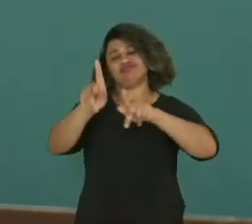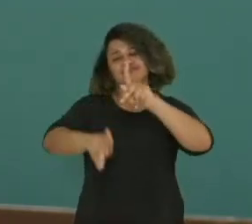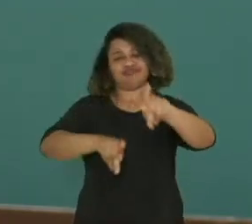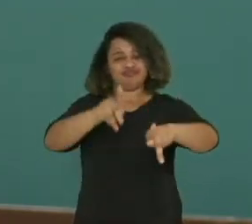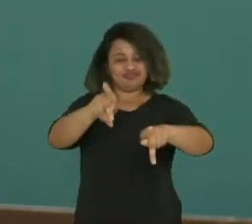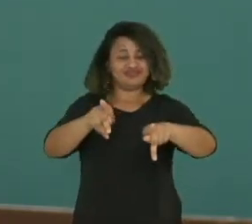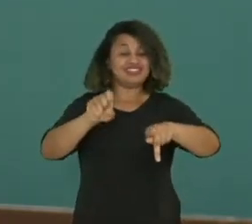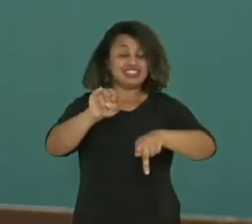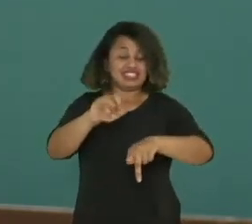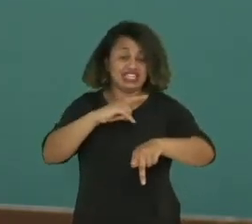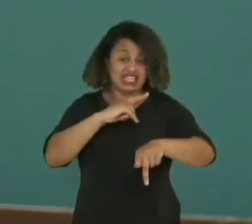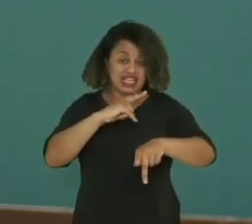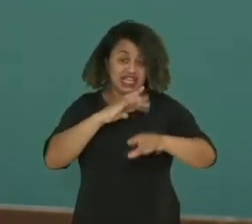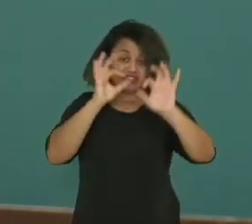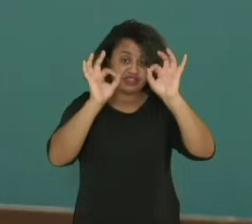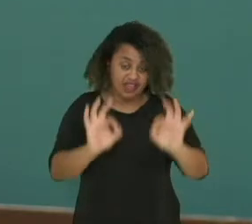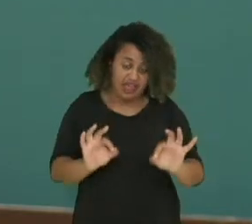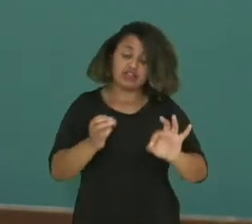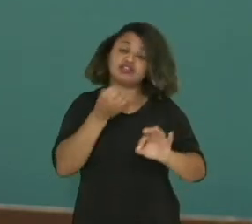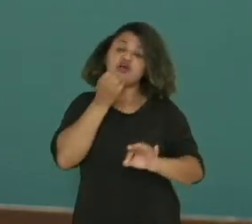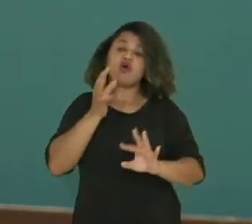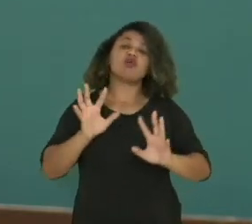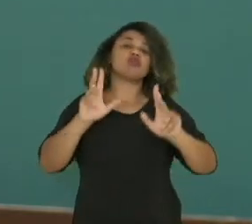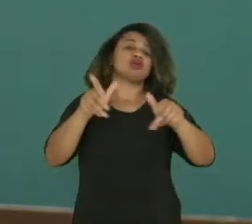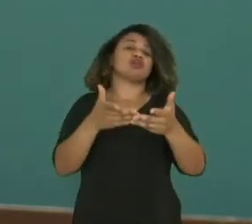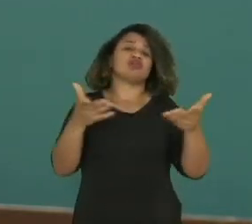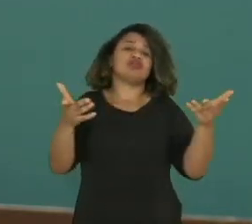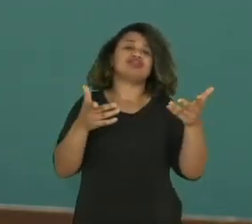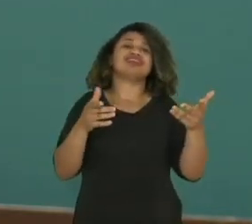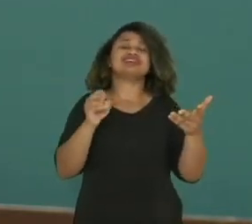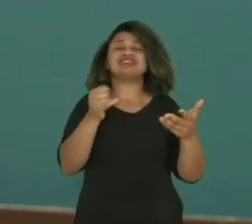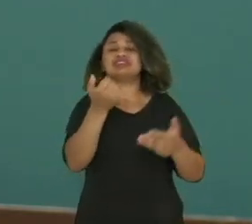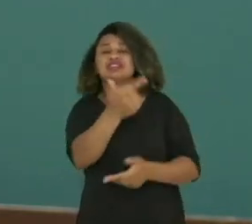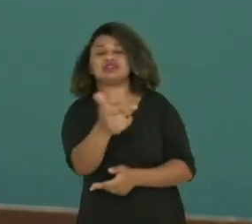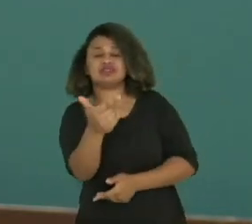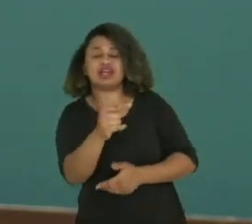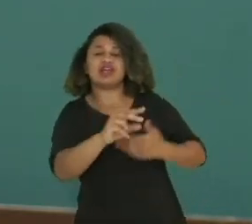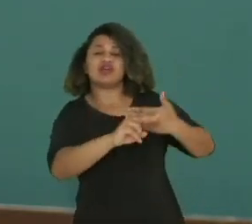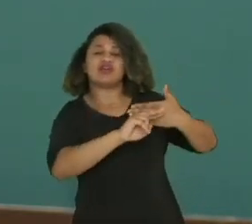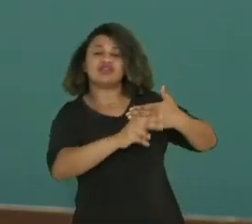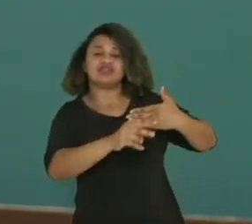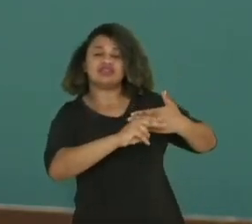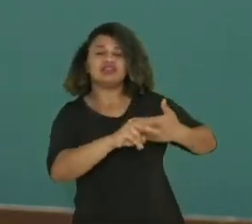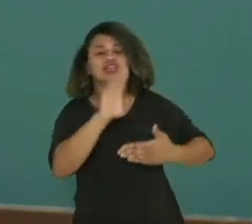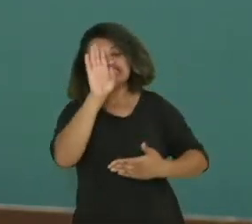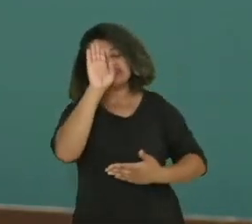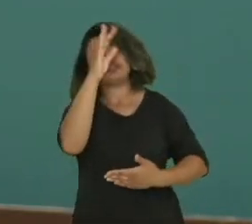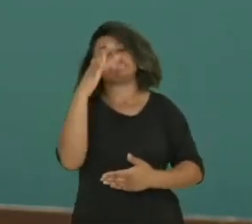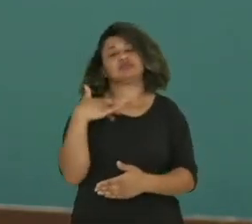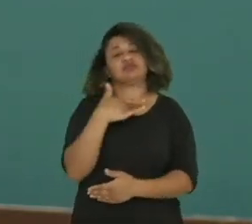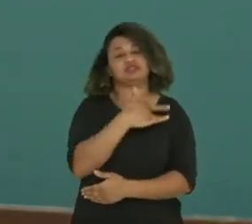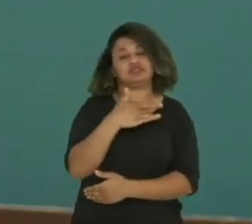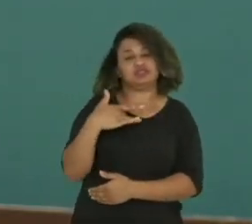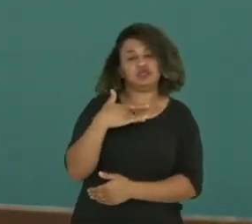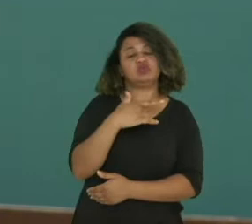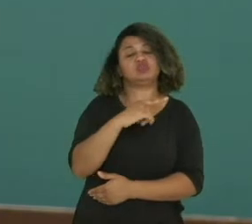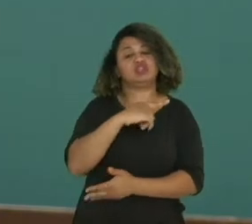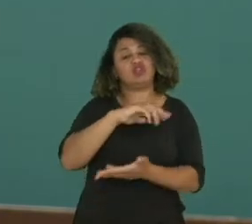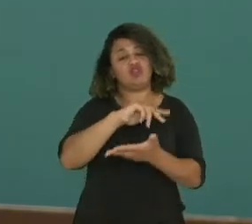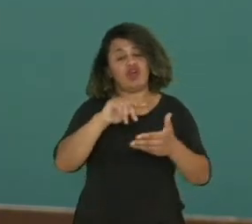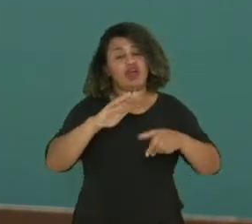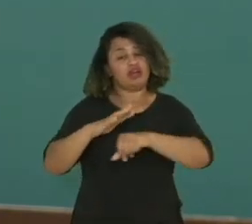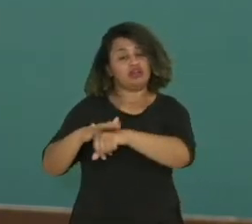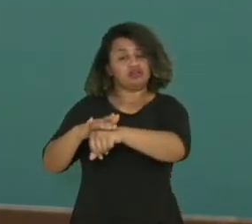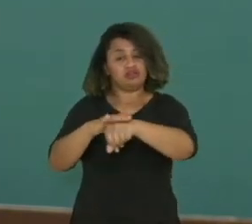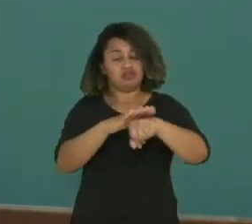se existe o serviço. Se não existe, como consequências principalmente para a saúde, nós vamos ter ali várias